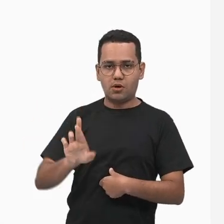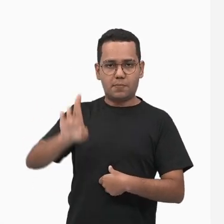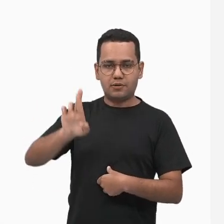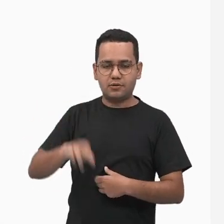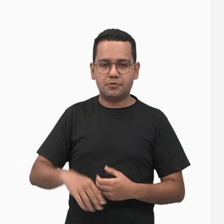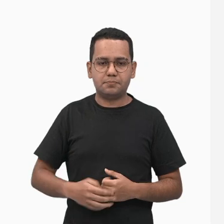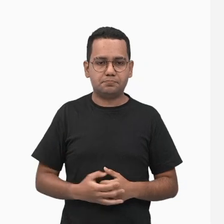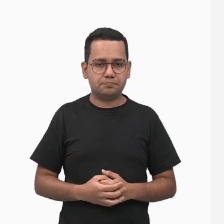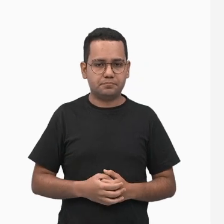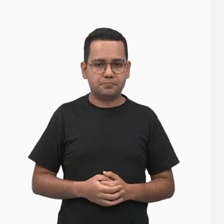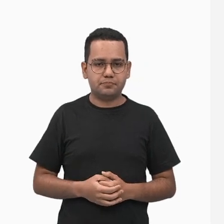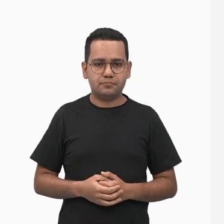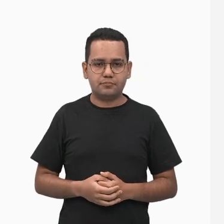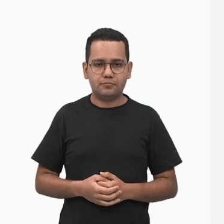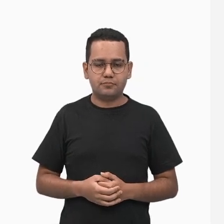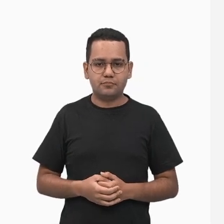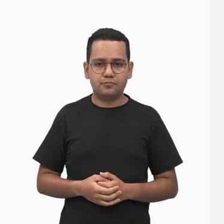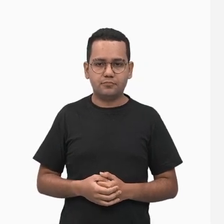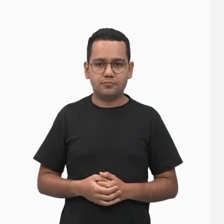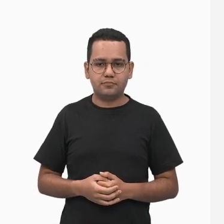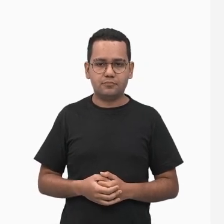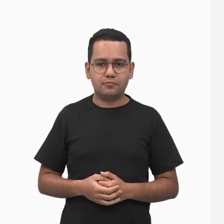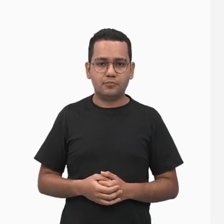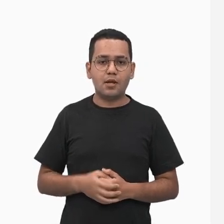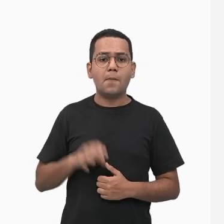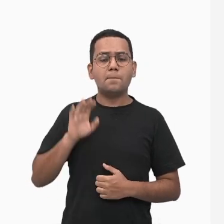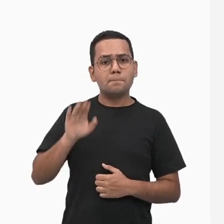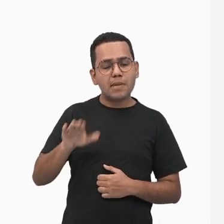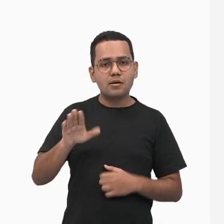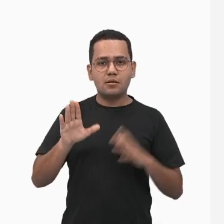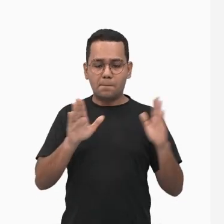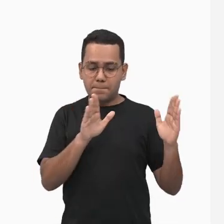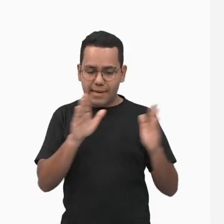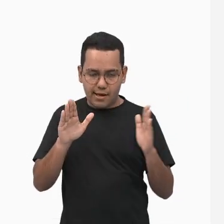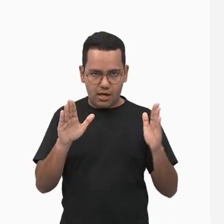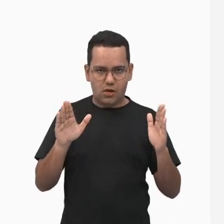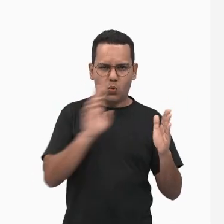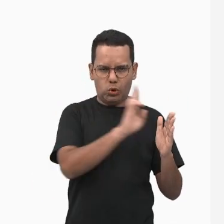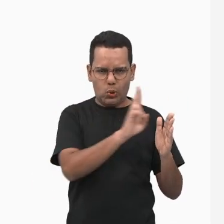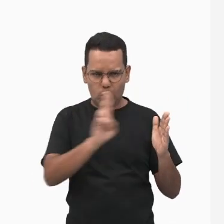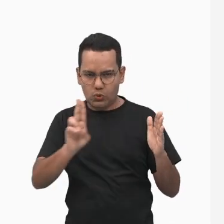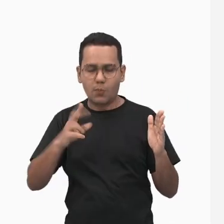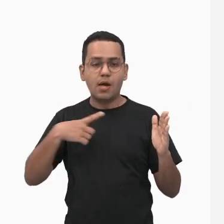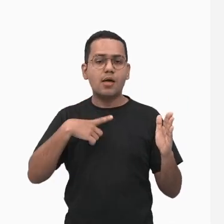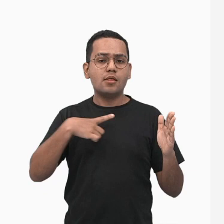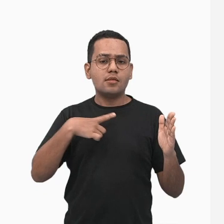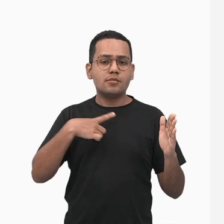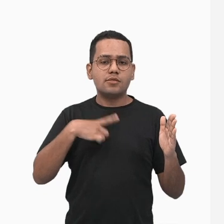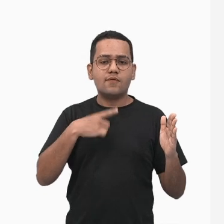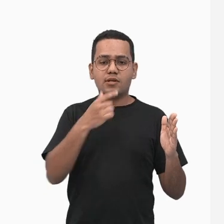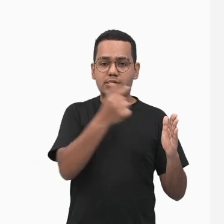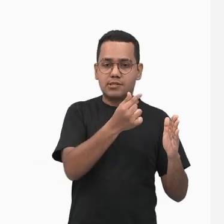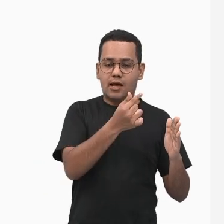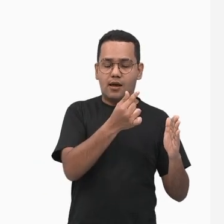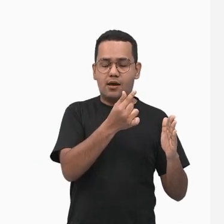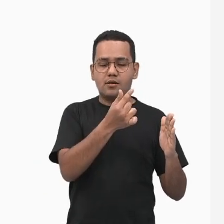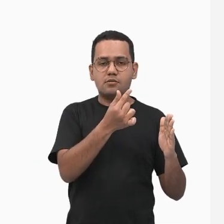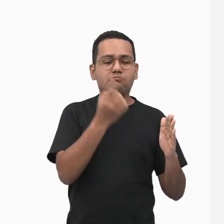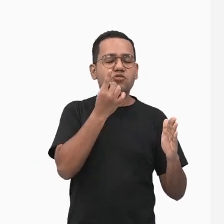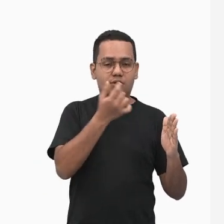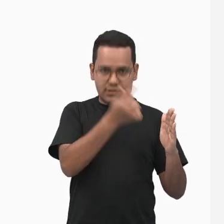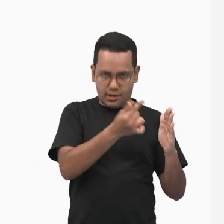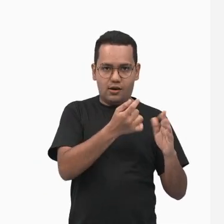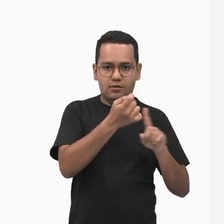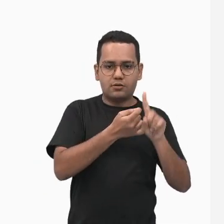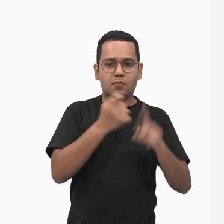né? E essa regência trina, ela governou aí de 7 de abril de 31 a 17 de julho do